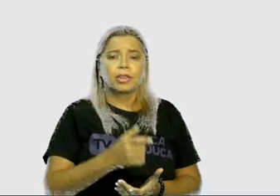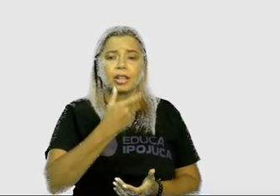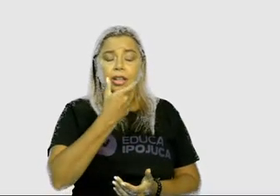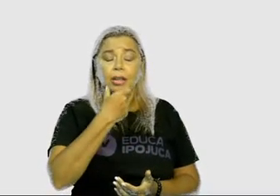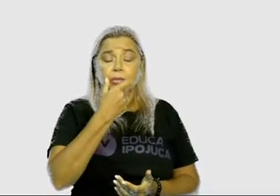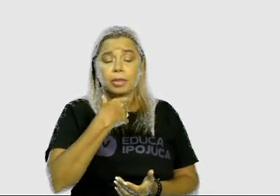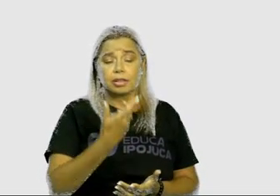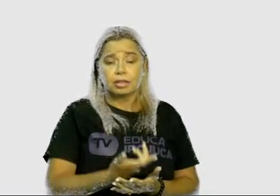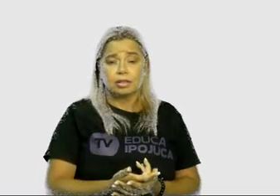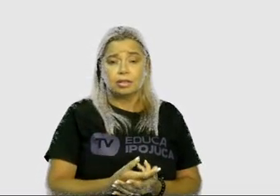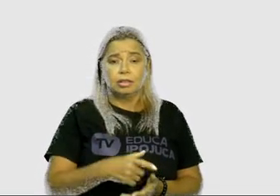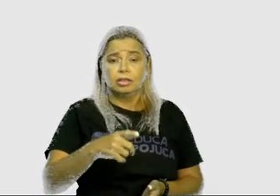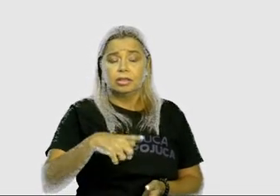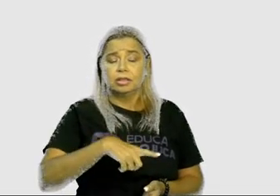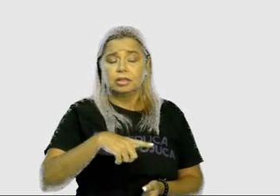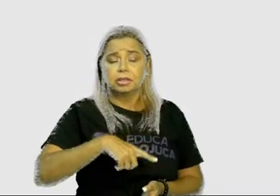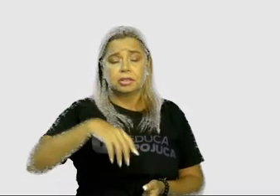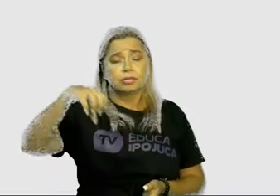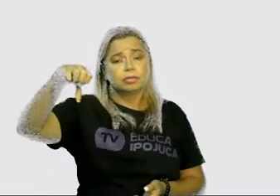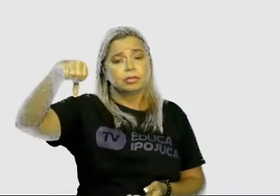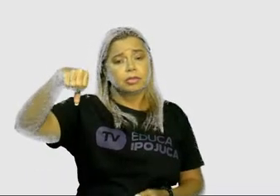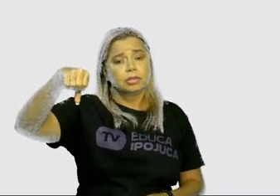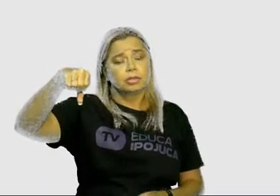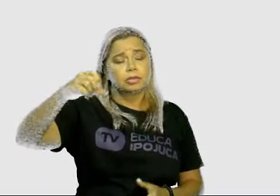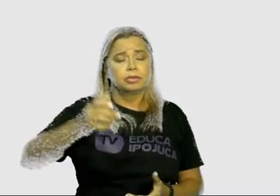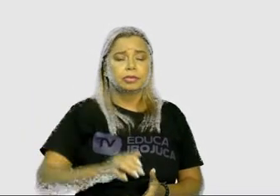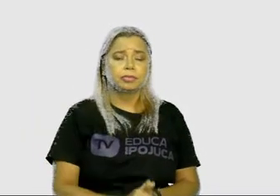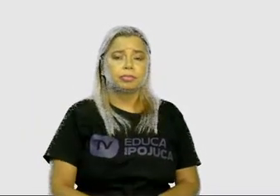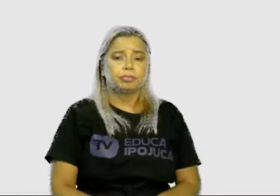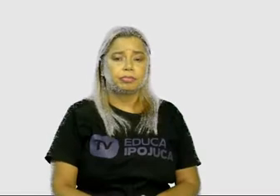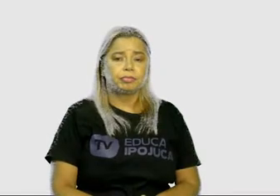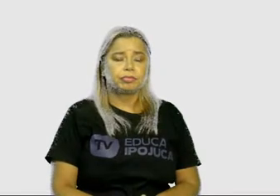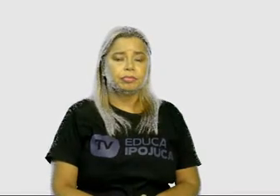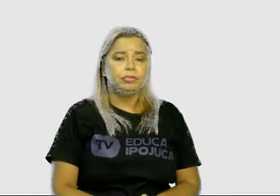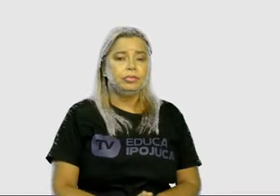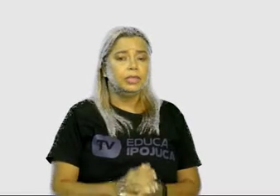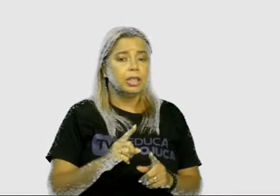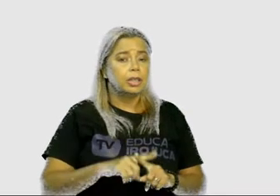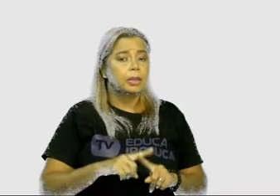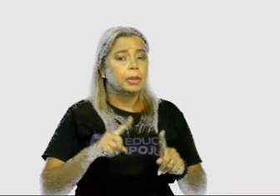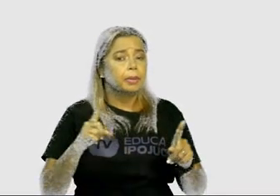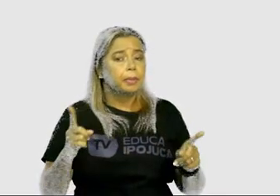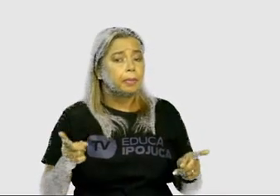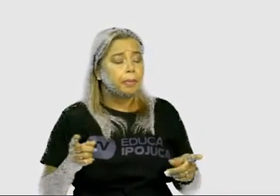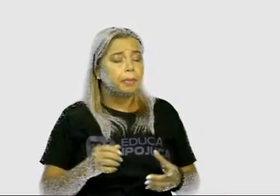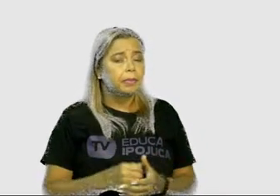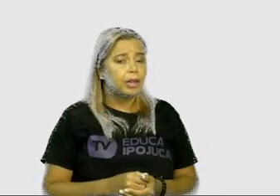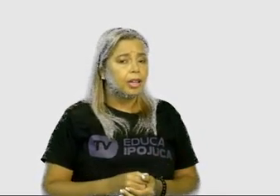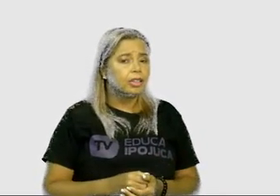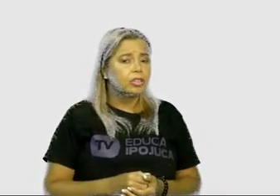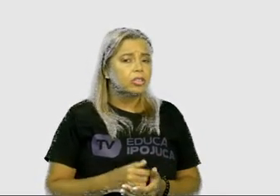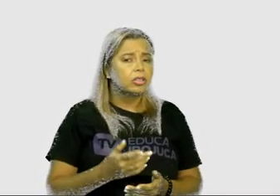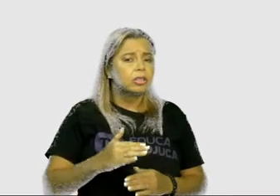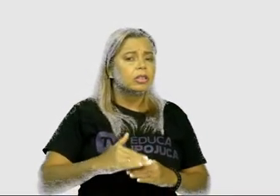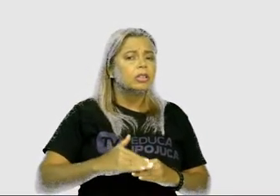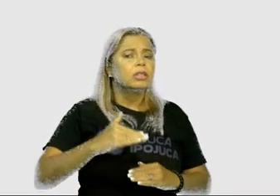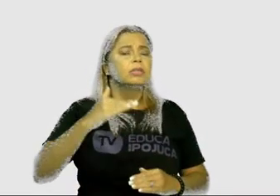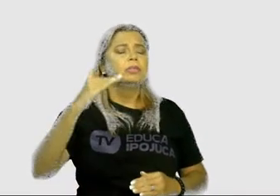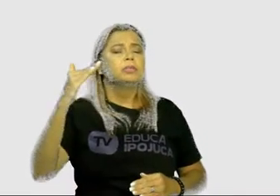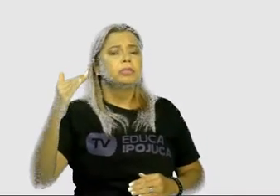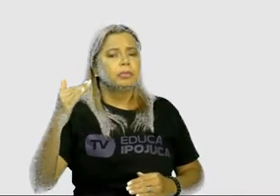com 9 A Maçã só tem nove quantidades já pode as frutas têm mais